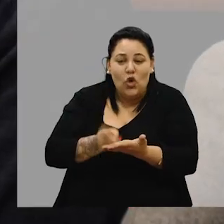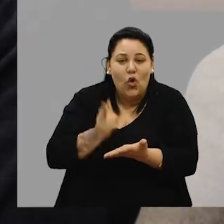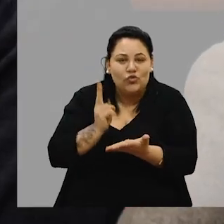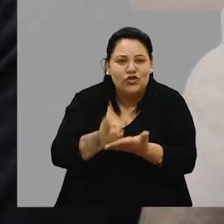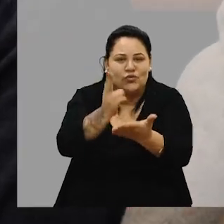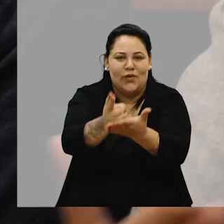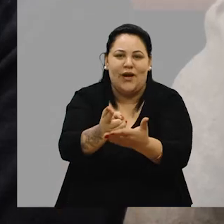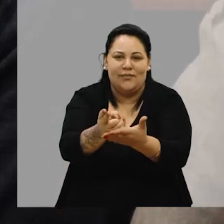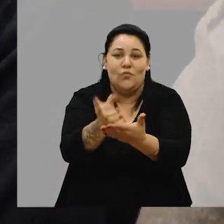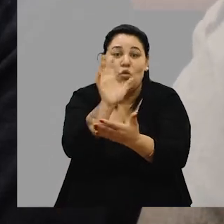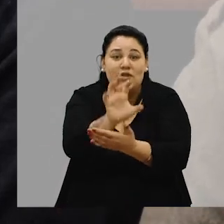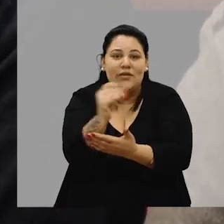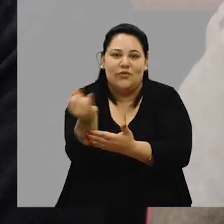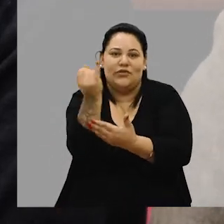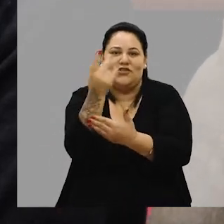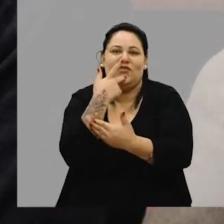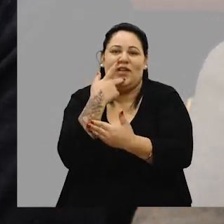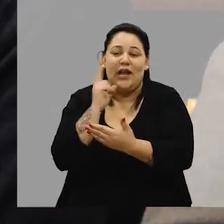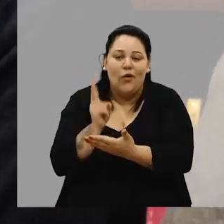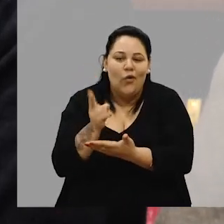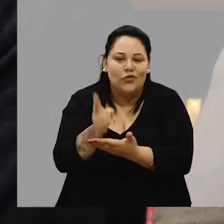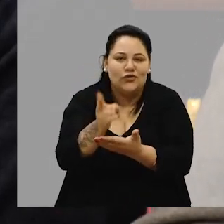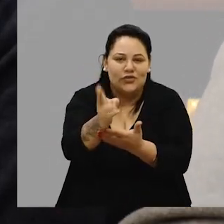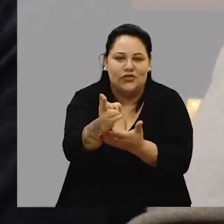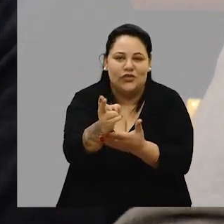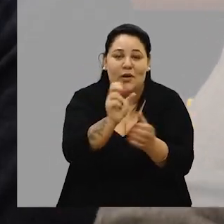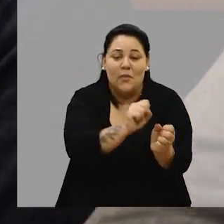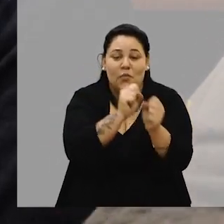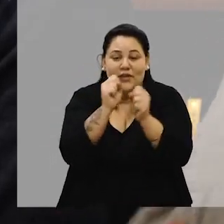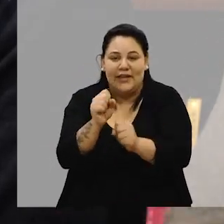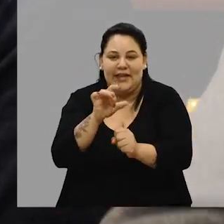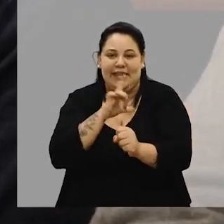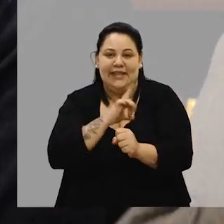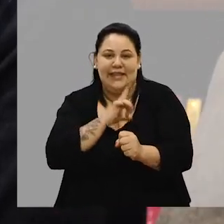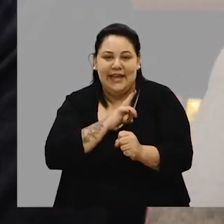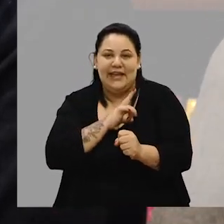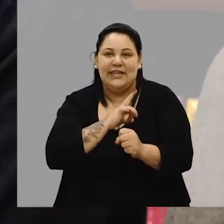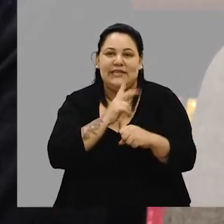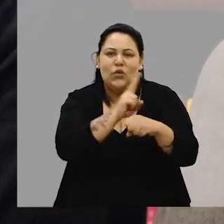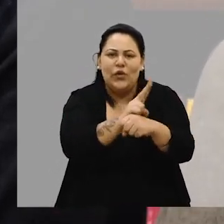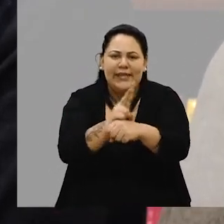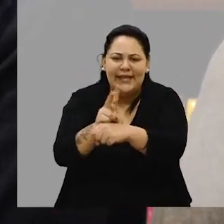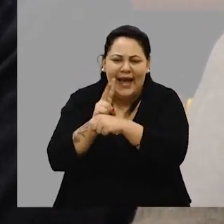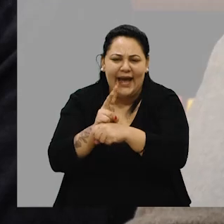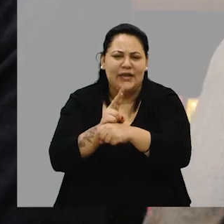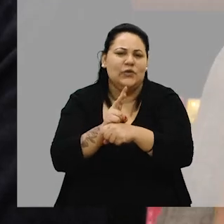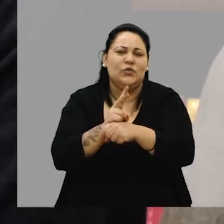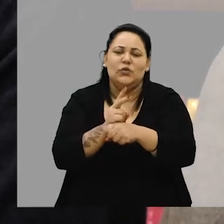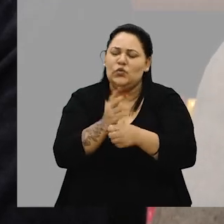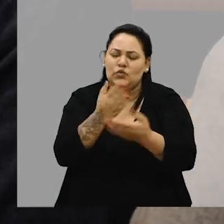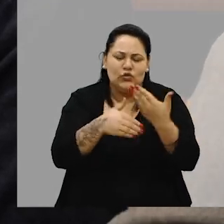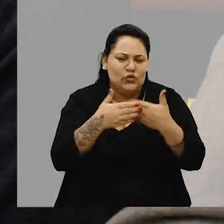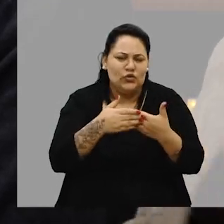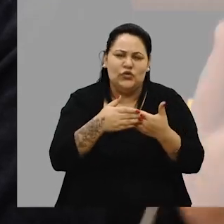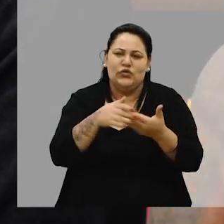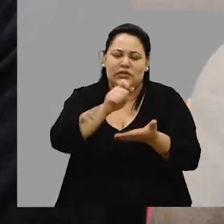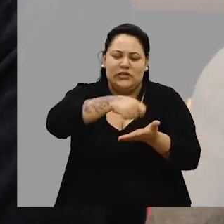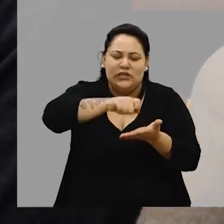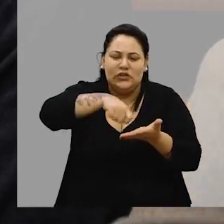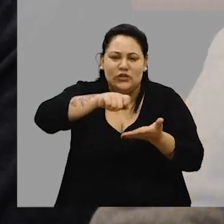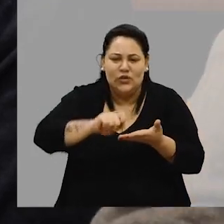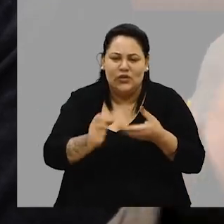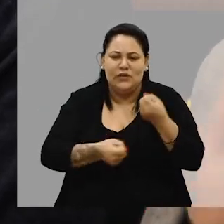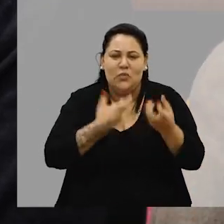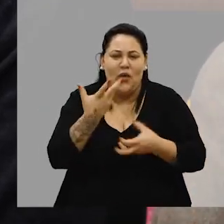justamente a importância de serem permanentes e contínuos para que a gente possa justamente ter esse respaldo todo, né? Os escritores,